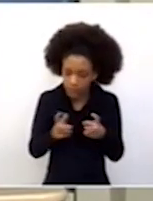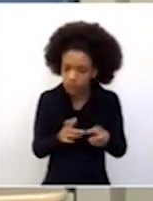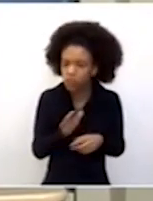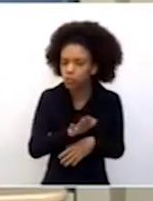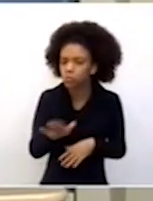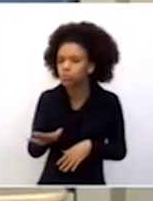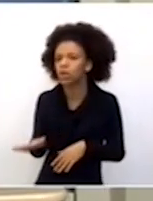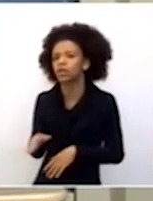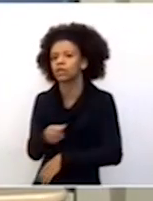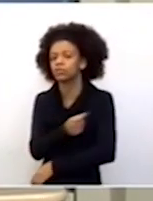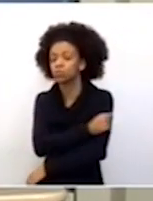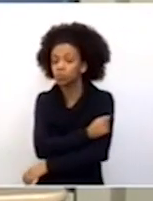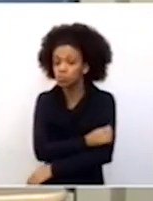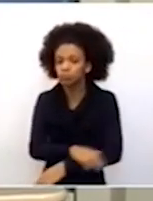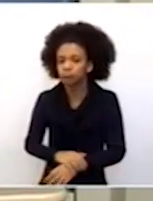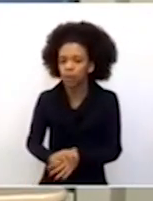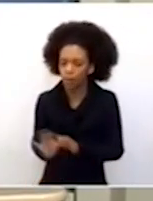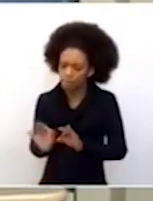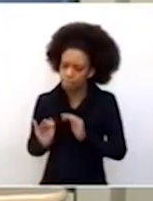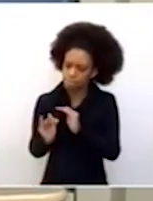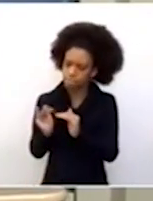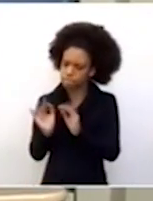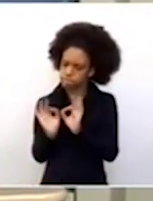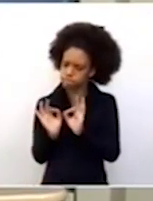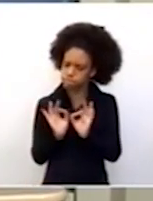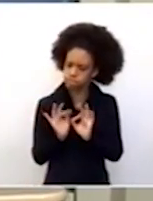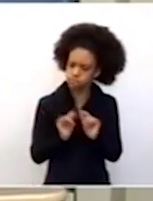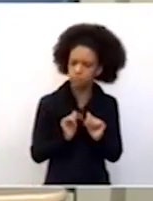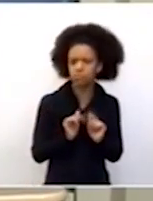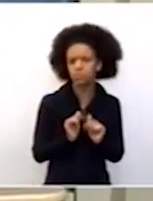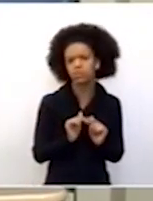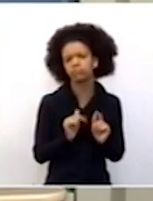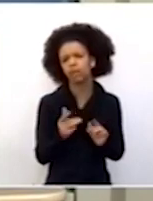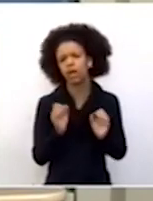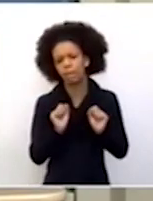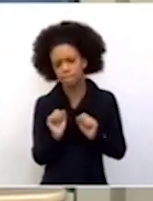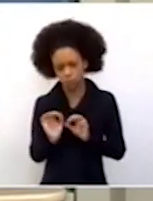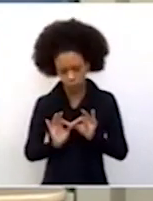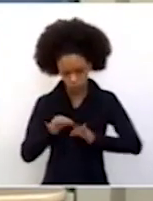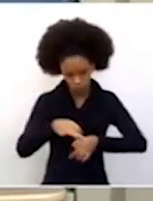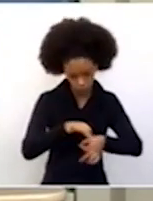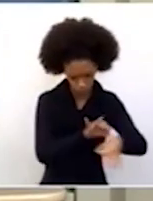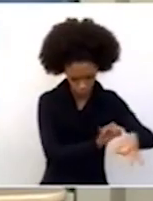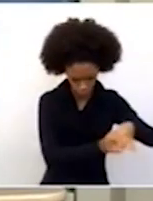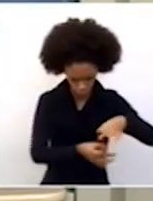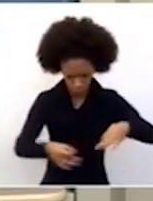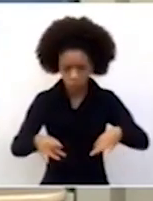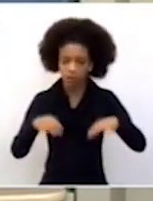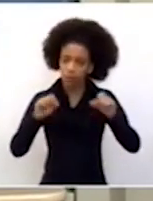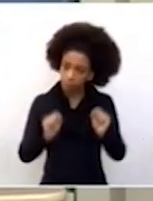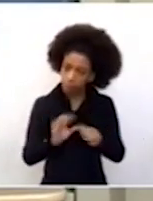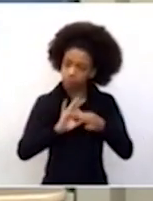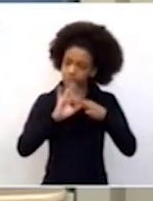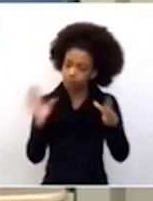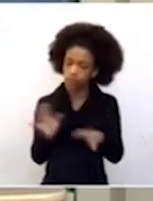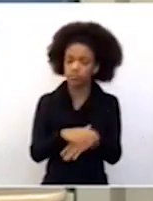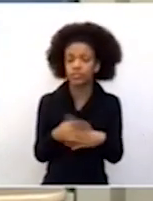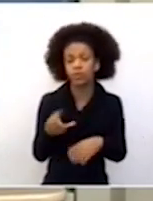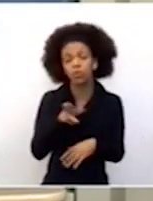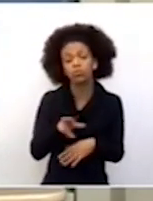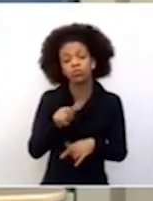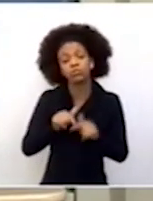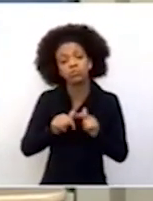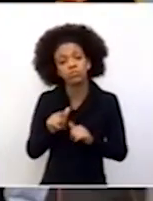aluno pegar e montar, né, alguns objetos, assim, objetos que ele possa mover, né, deslocar, e aí utilizando esses